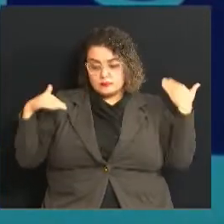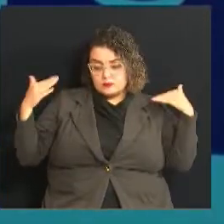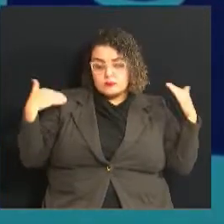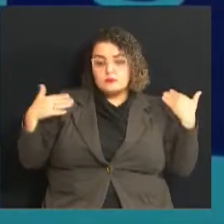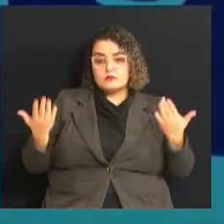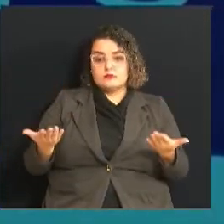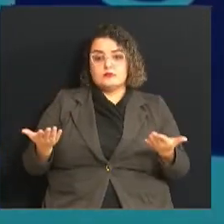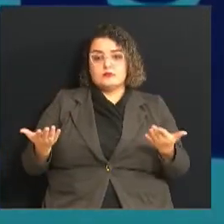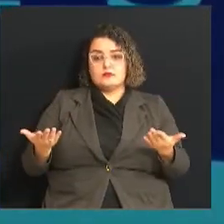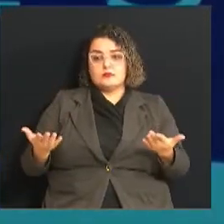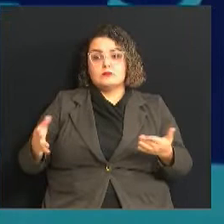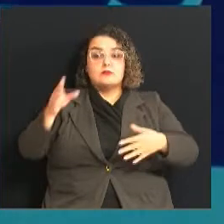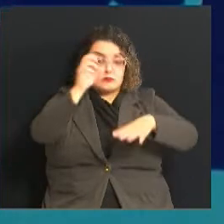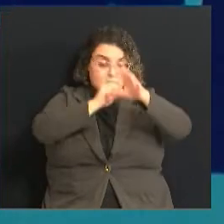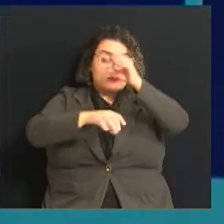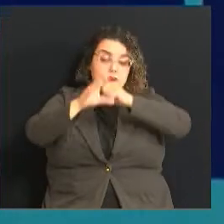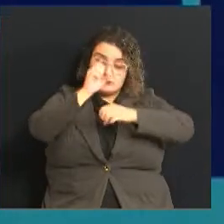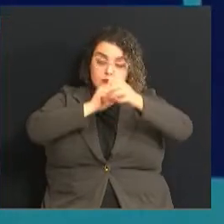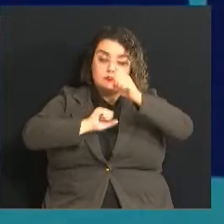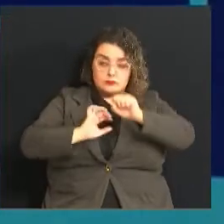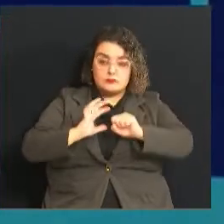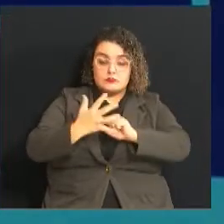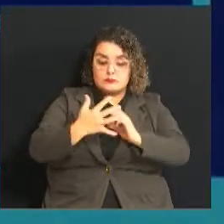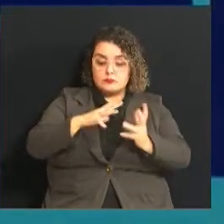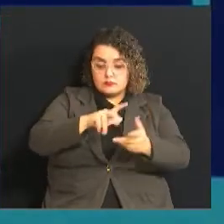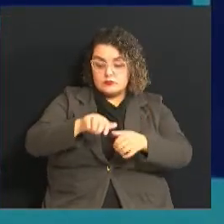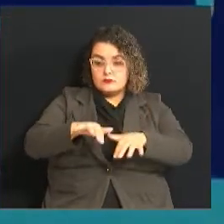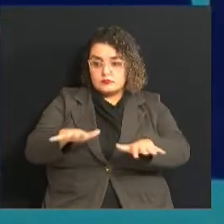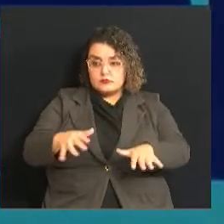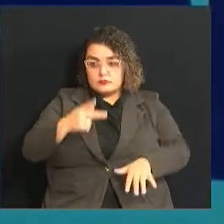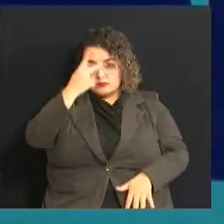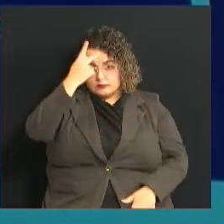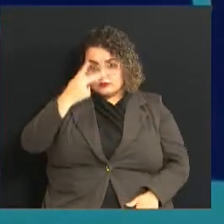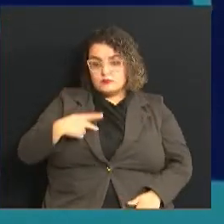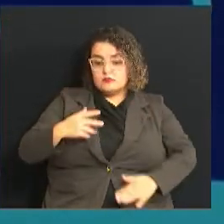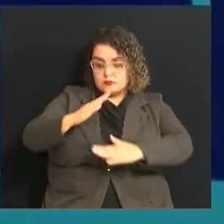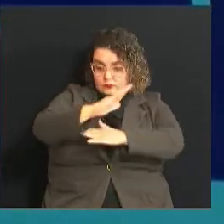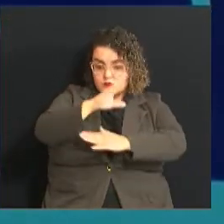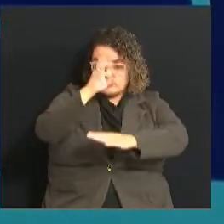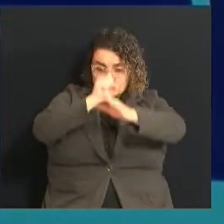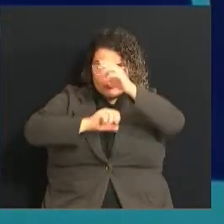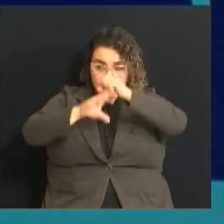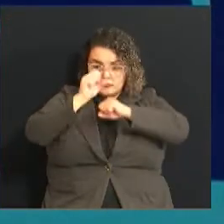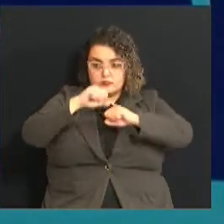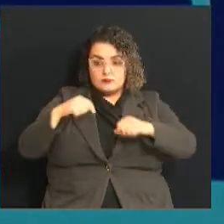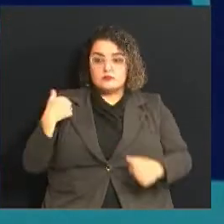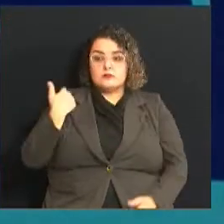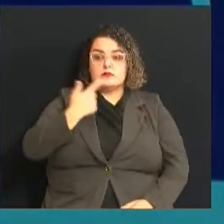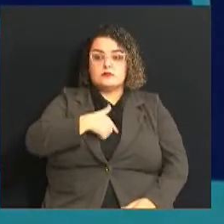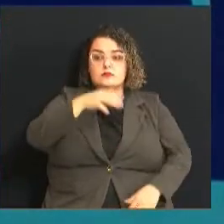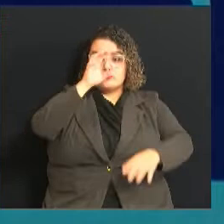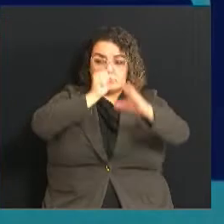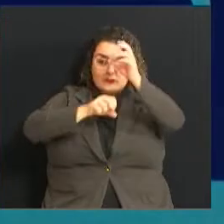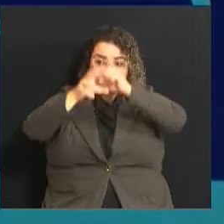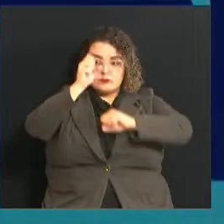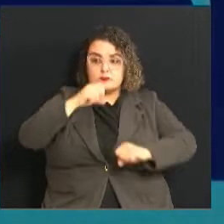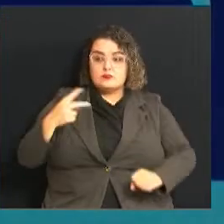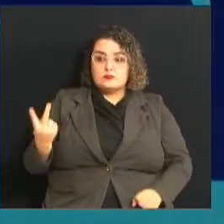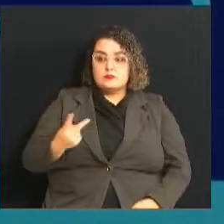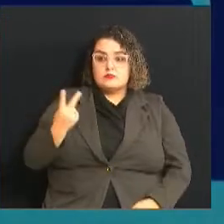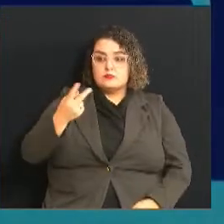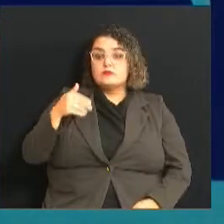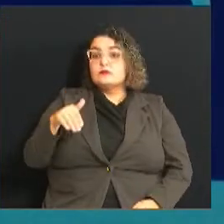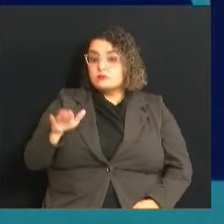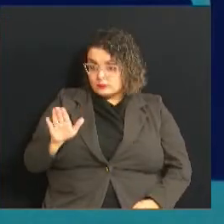muito nessa pandemia. A própria Câmara aprendeu. Nós aprendemos a valorizar, inclusive, muito mais